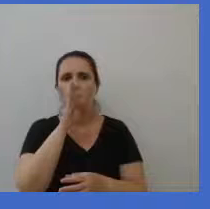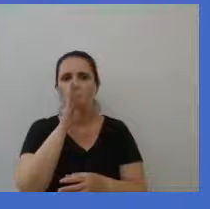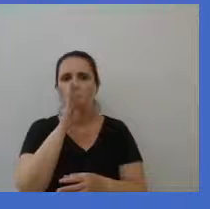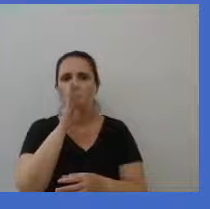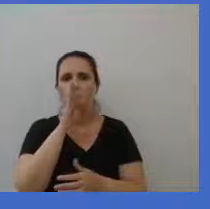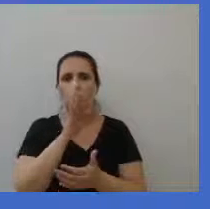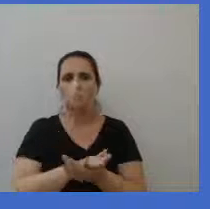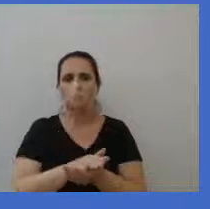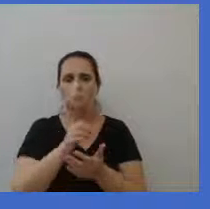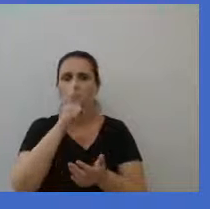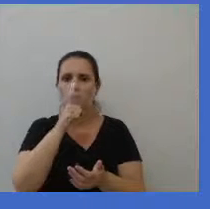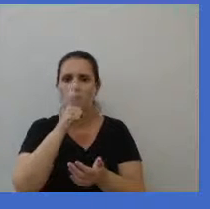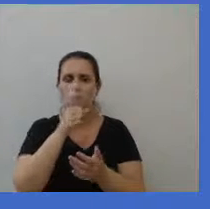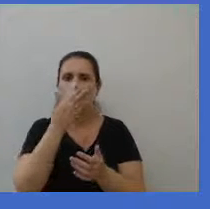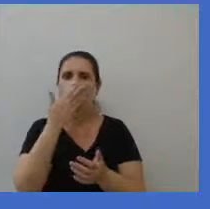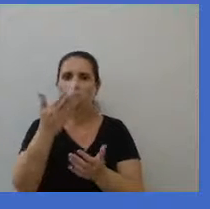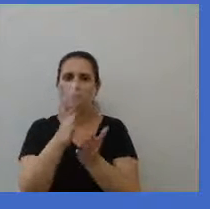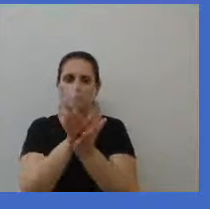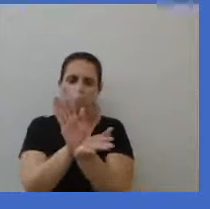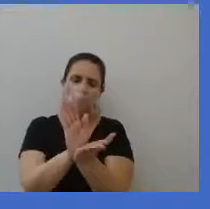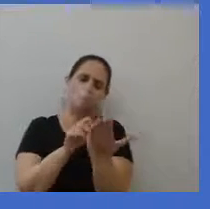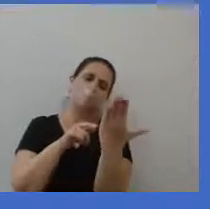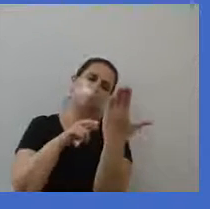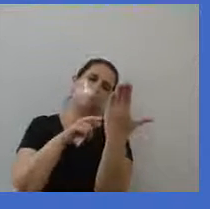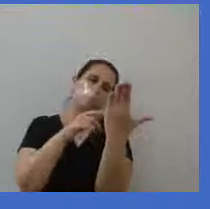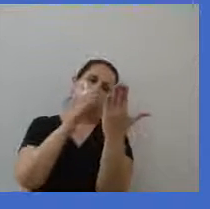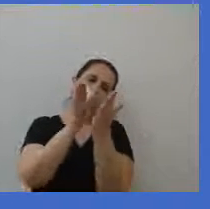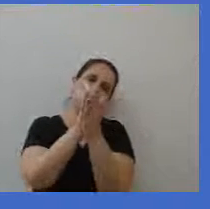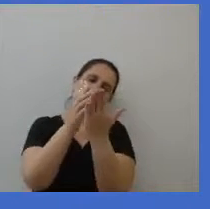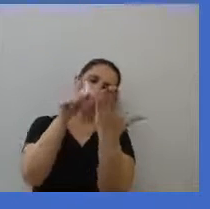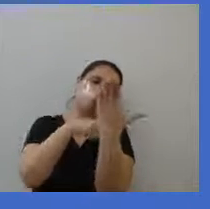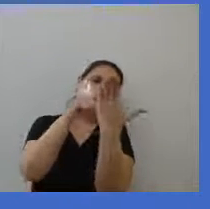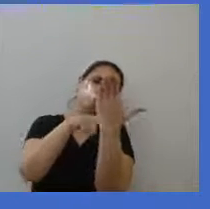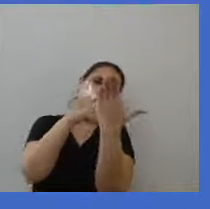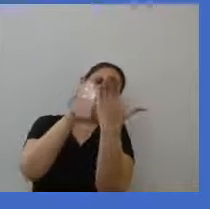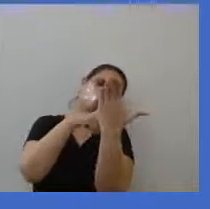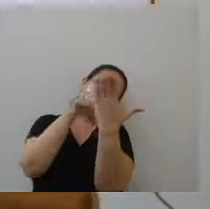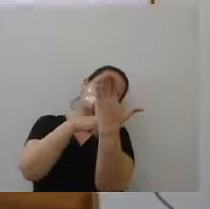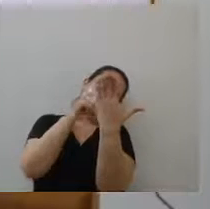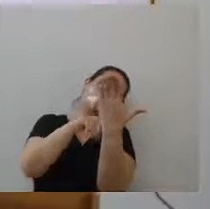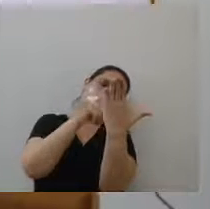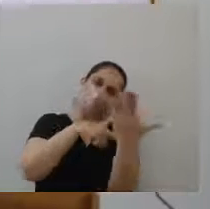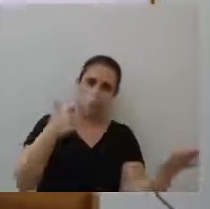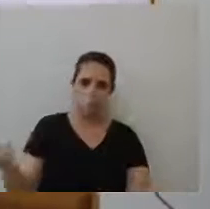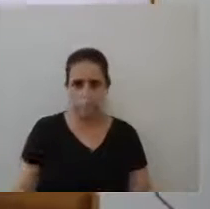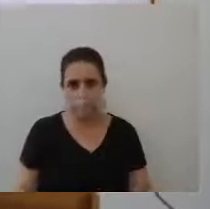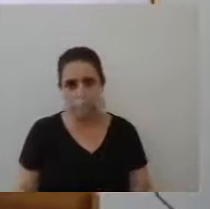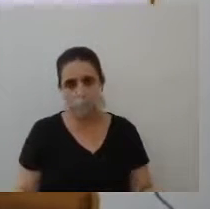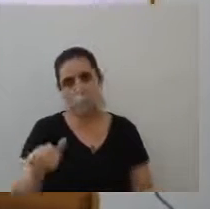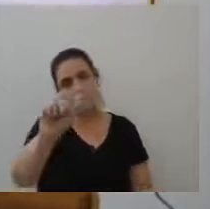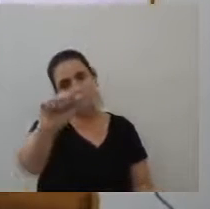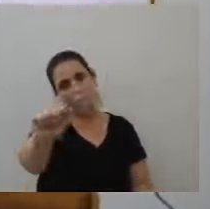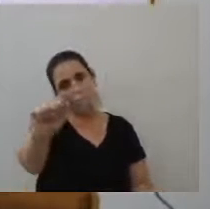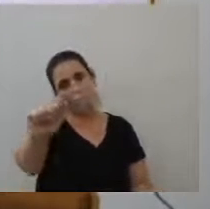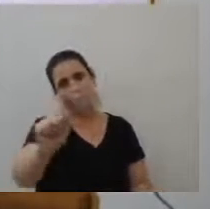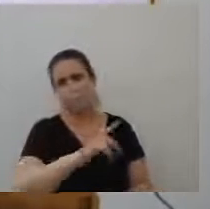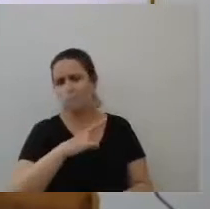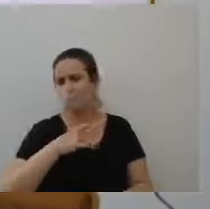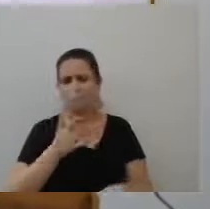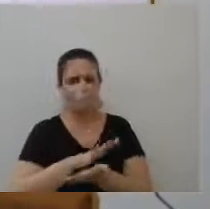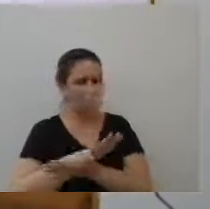tela, uma profissional que está fazendo a tradução em Libras. Isso é maravilhoso. E ali é um processo que gera significado. Ali nós temos